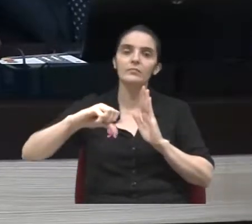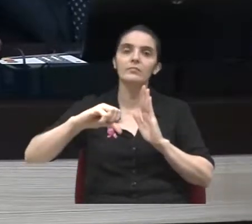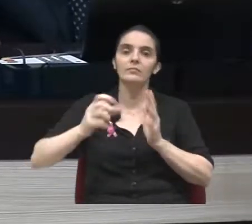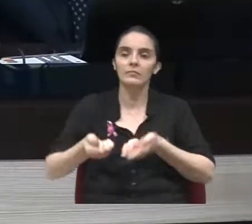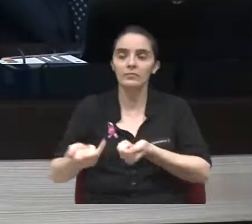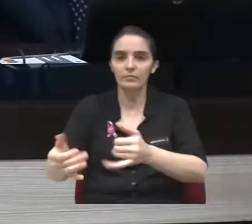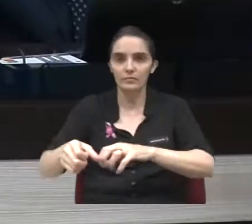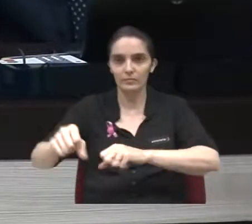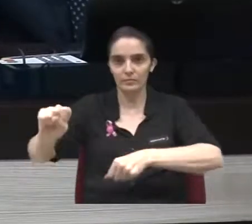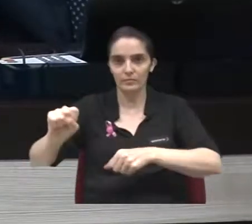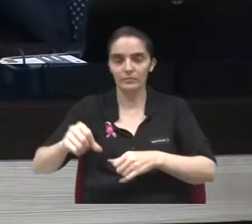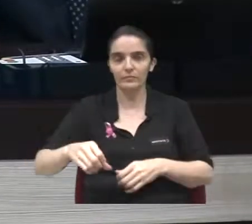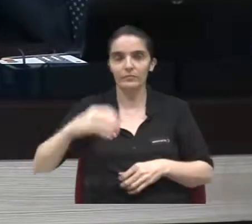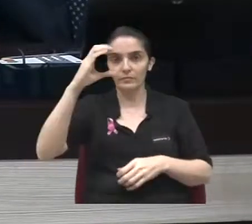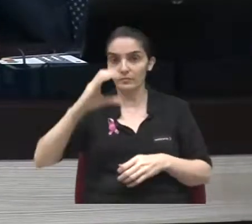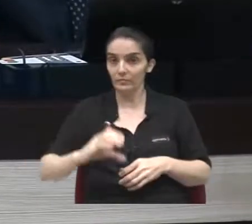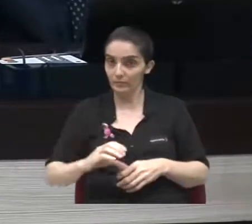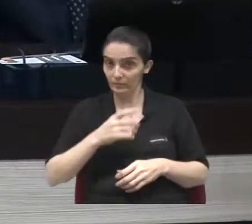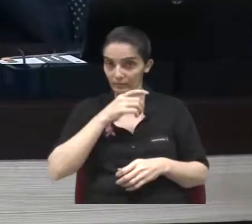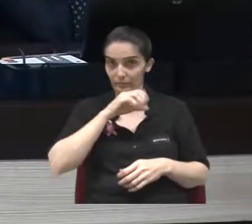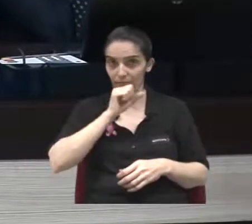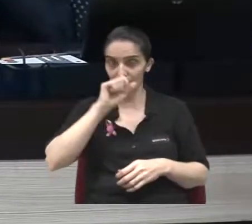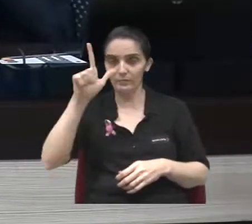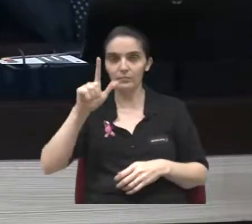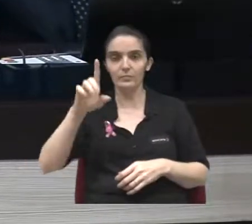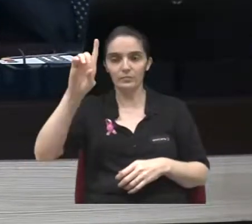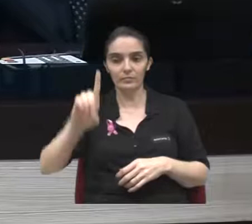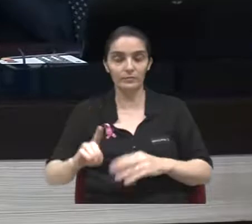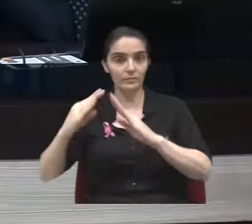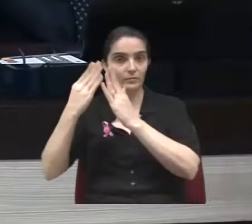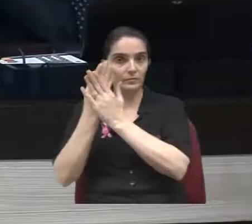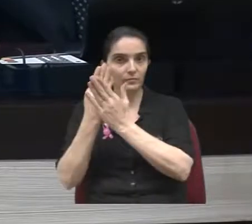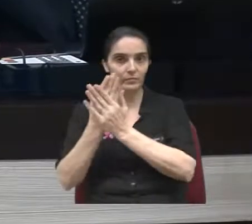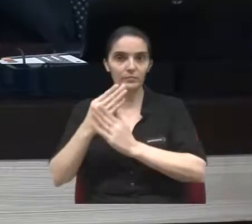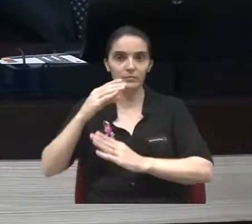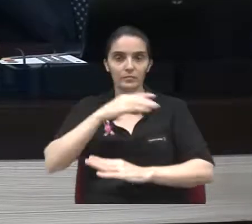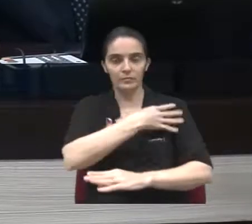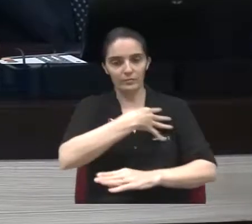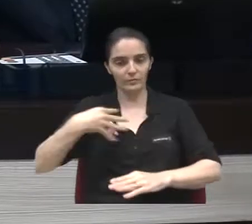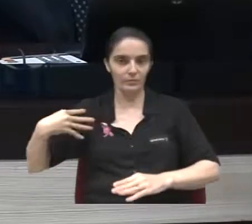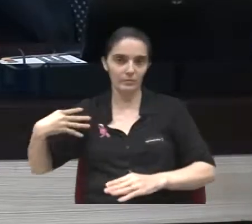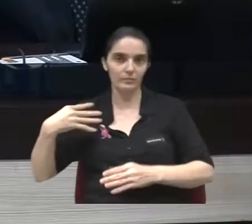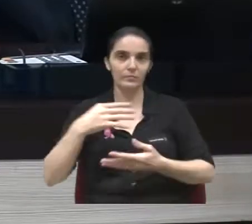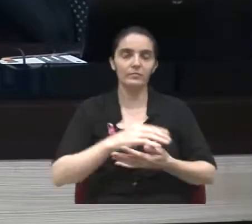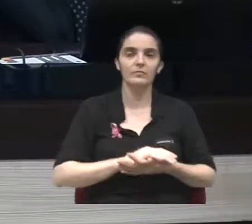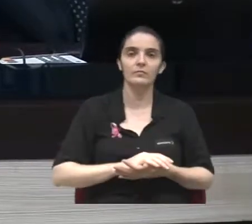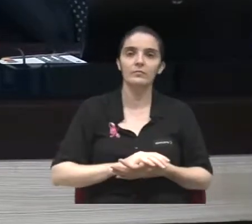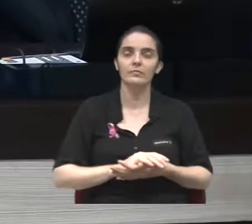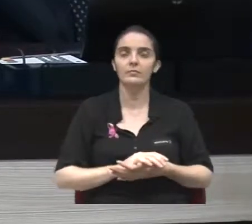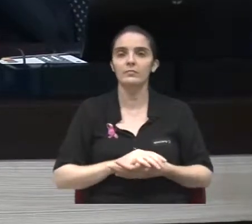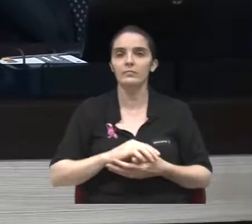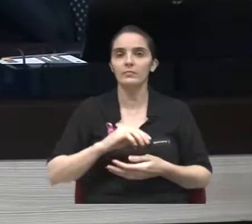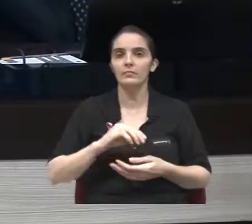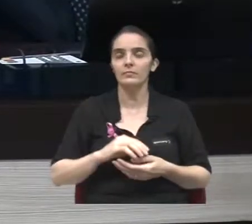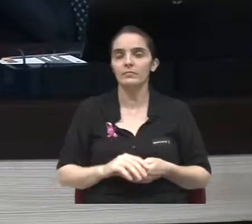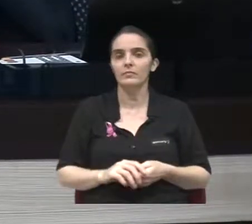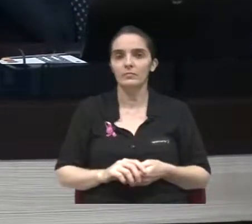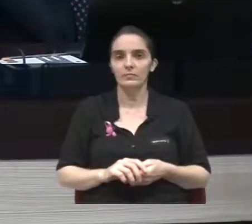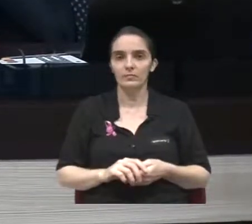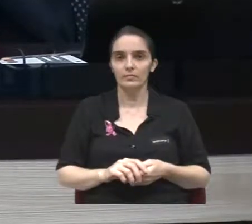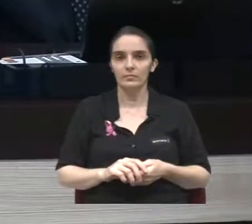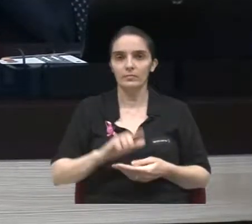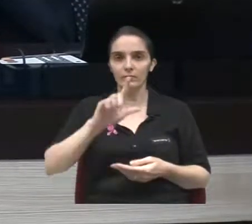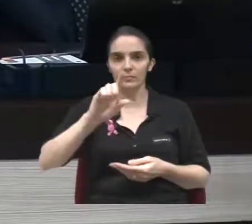de cidadão limeirense ao diretor das escolas Senai Luiz Varga e Senai João